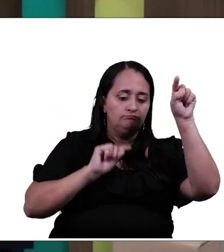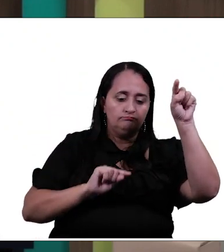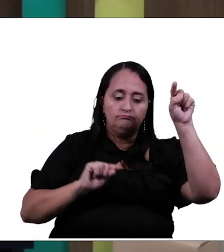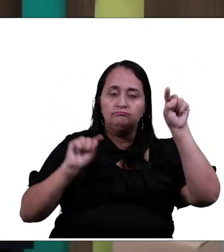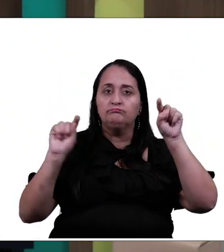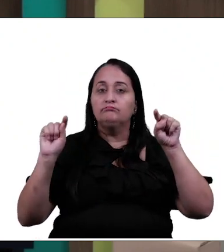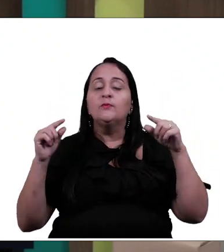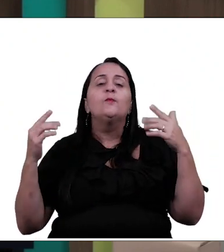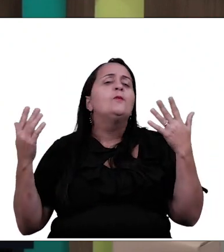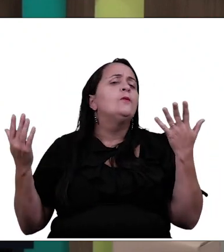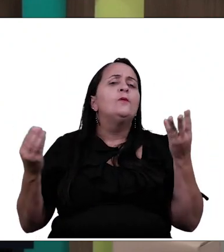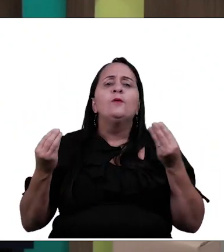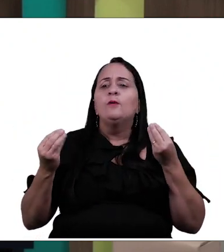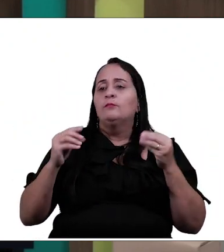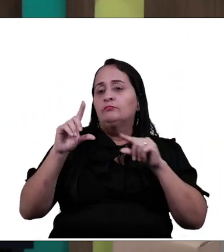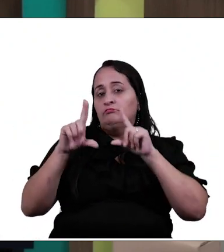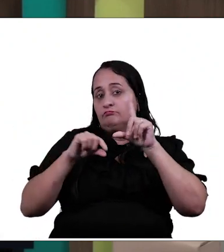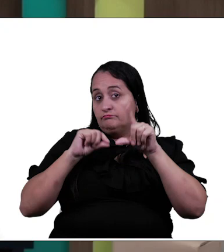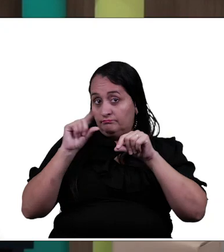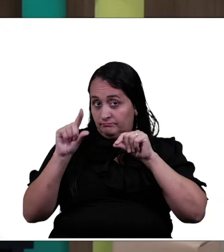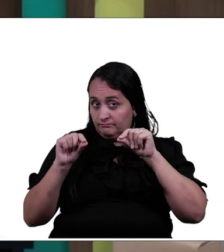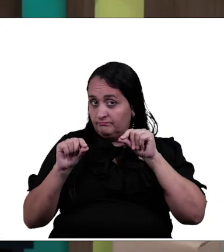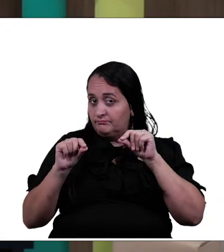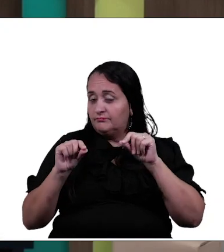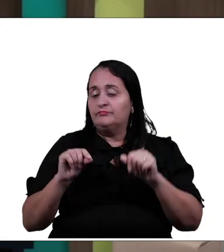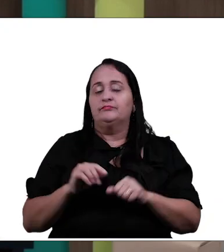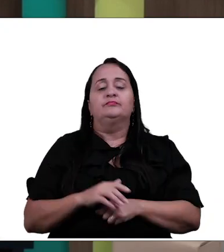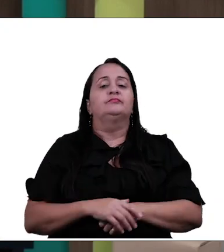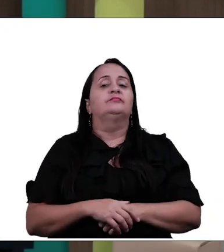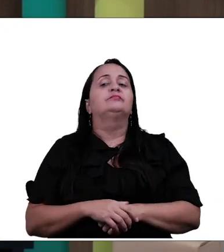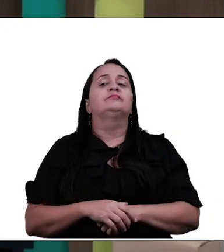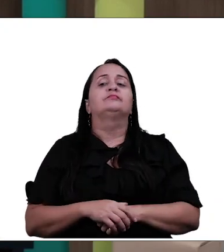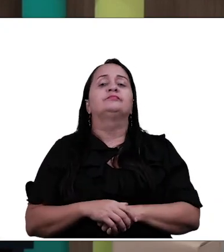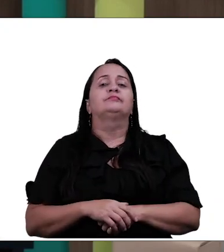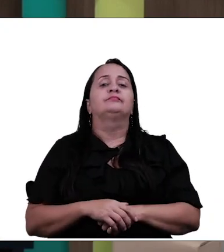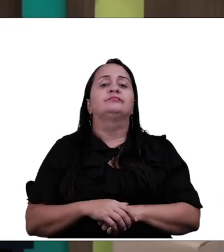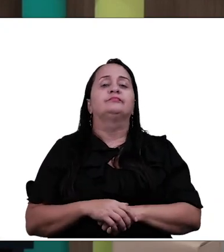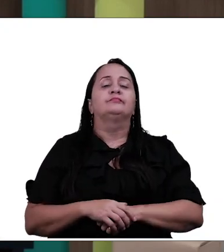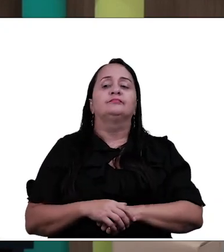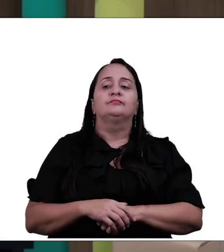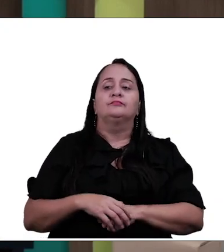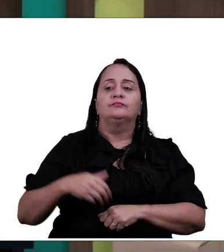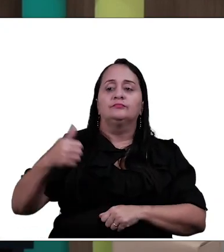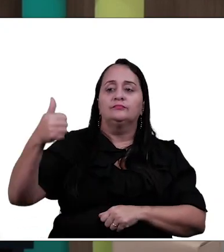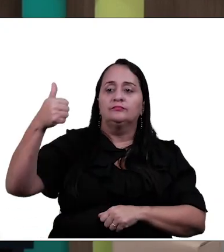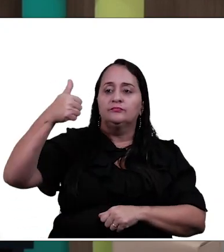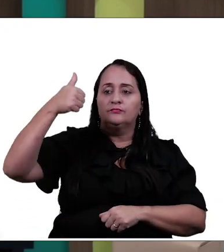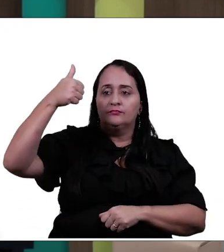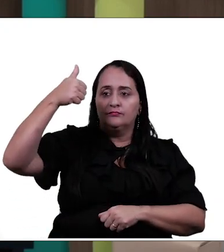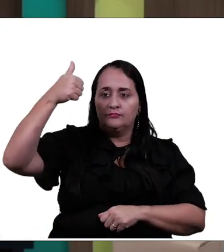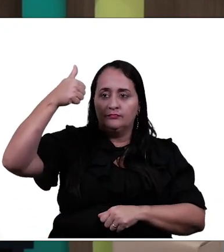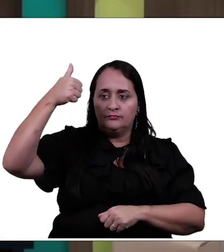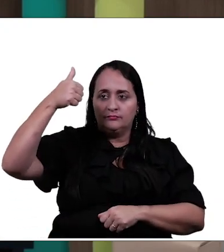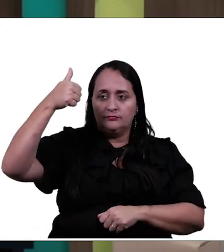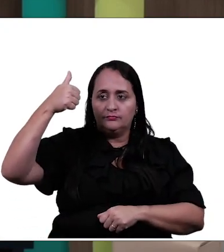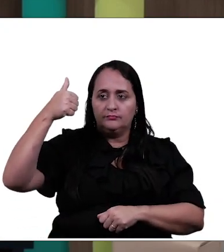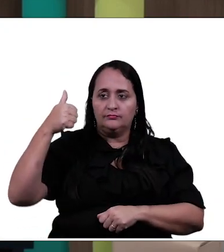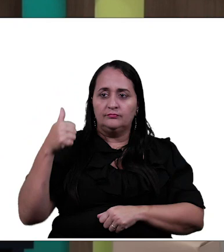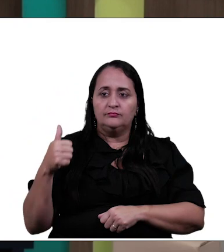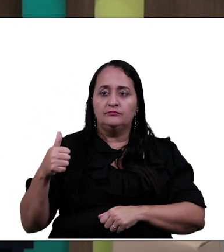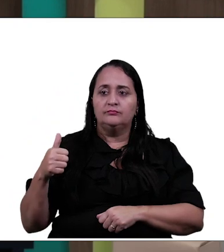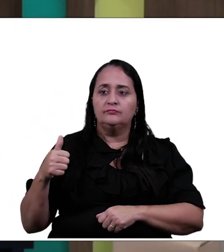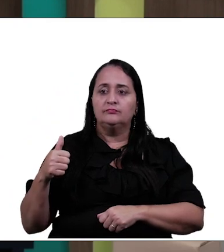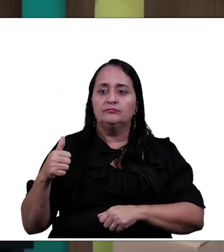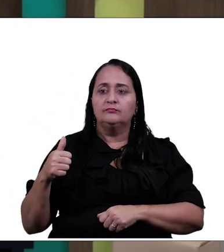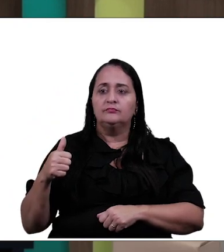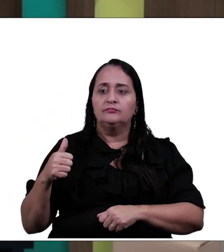0,2323 e assim periodicamente. Quem é o período? Quem se repete? Quem se repete é o